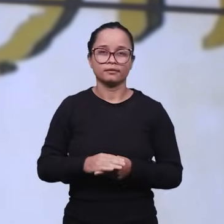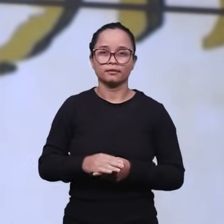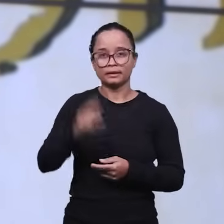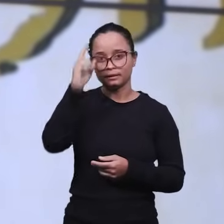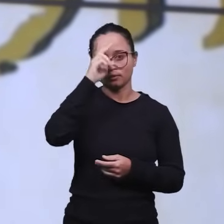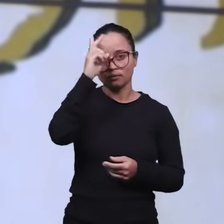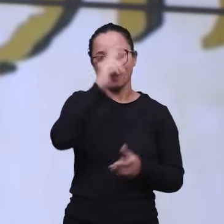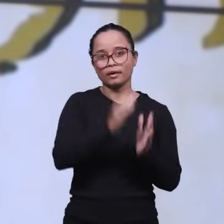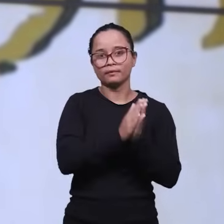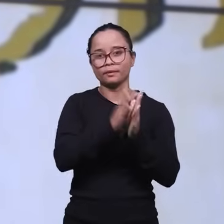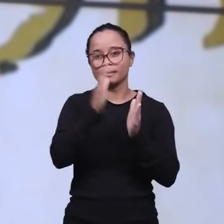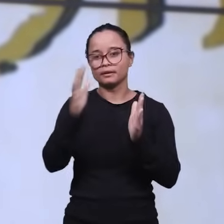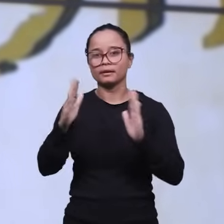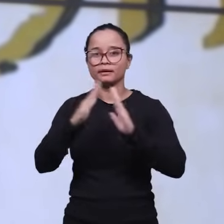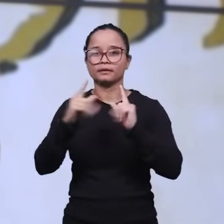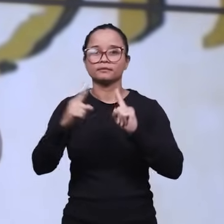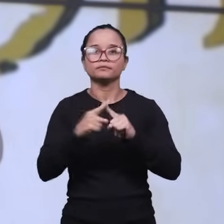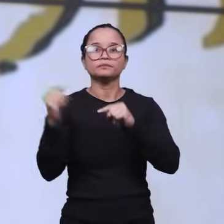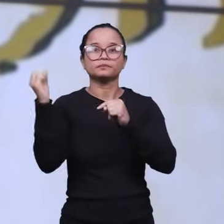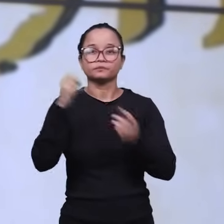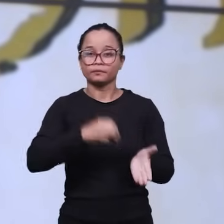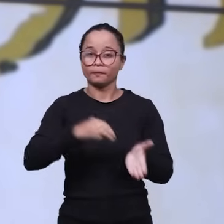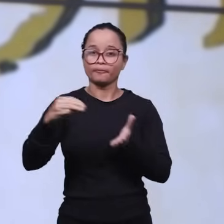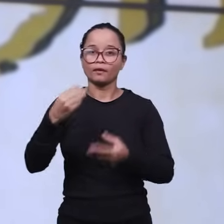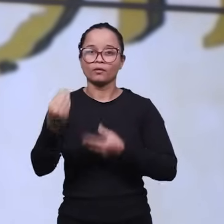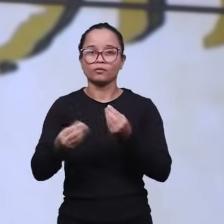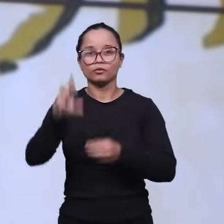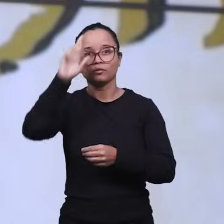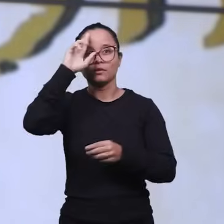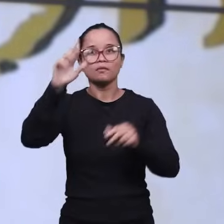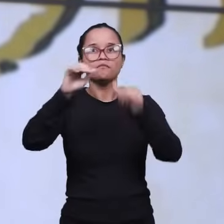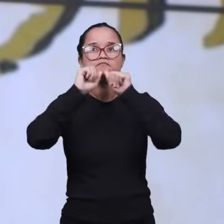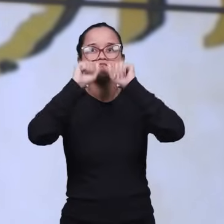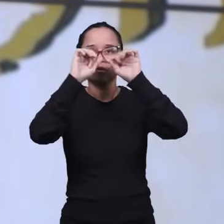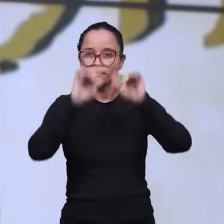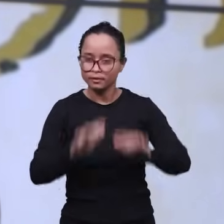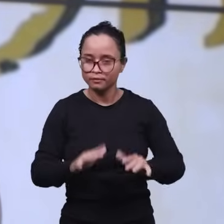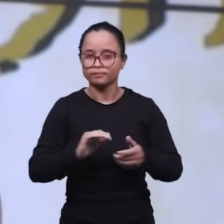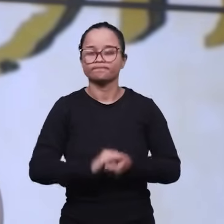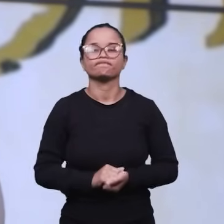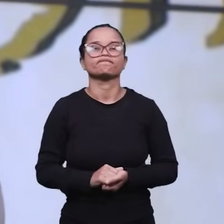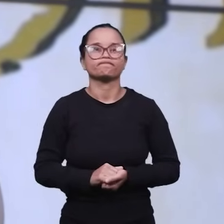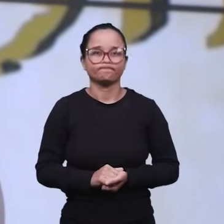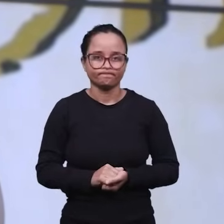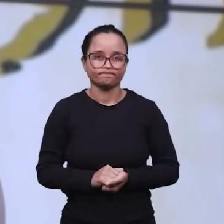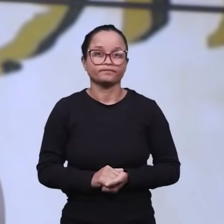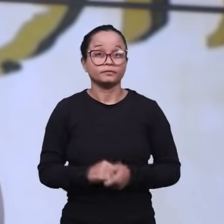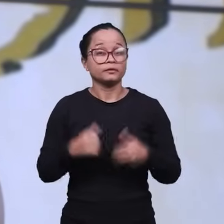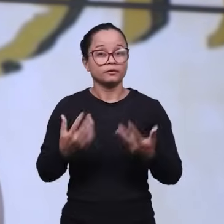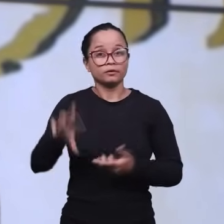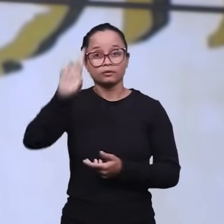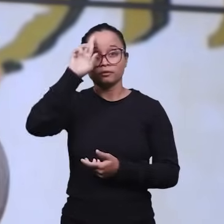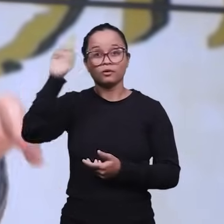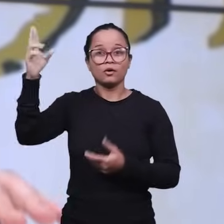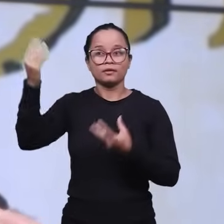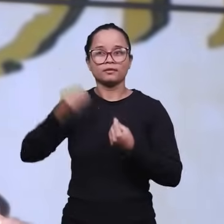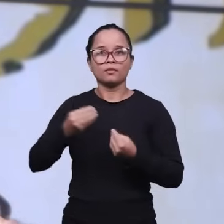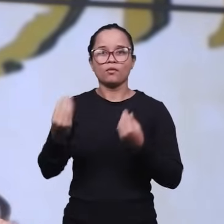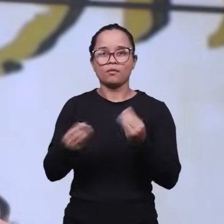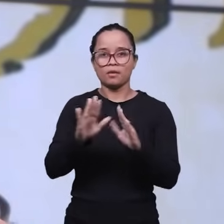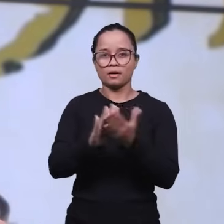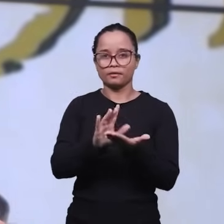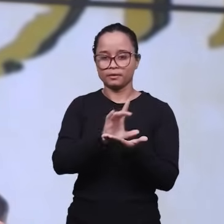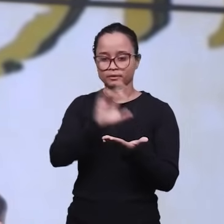histórica, né? A Igreja Cristã Maranata, como o Senhor nos deu essa bênção, como o Senhor nos conduziu, é que o Senhor nos deu, através